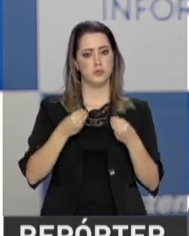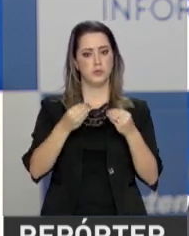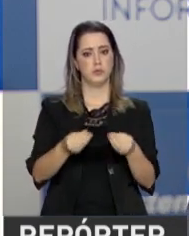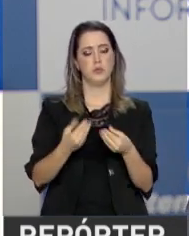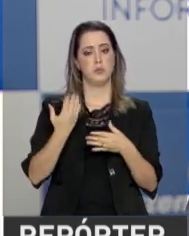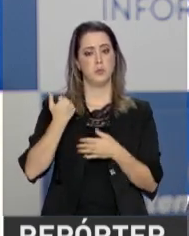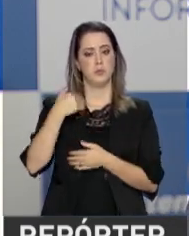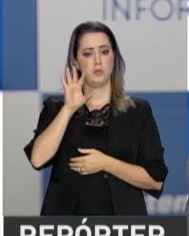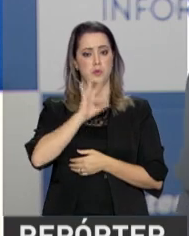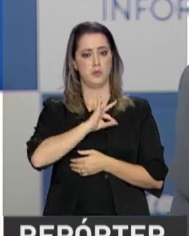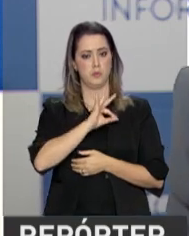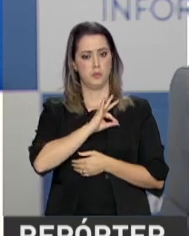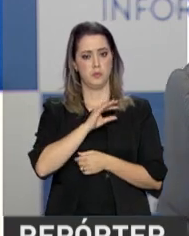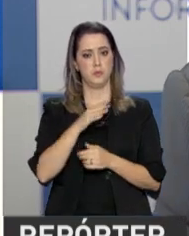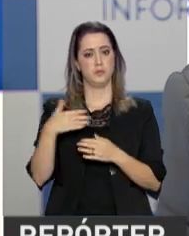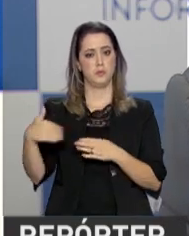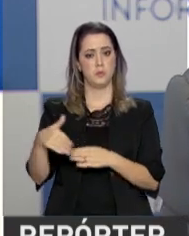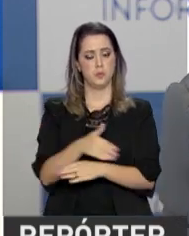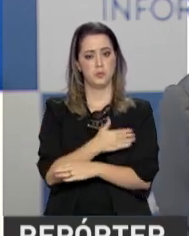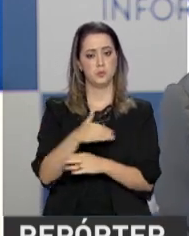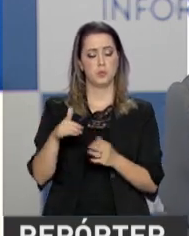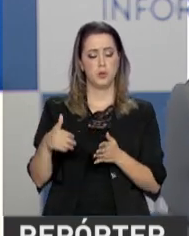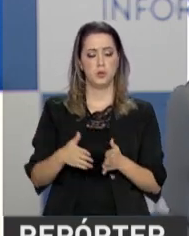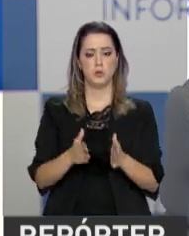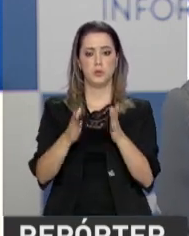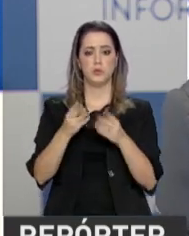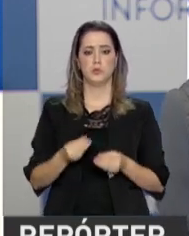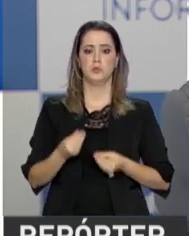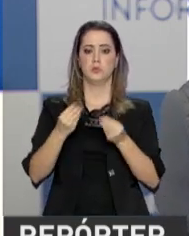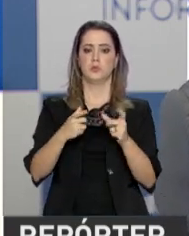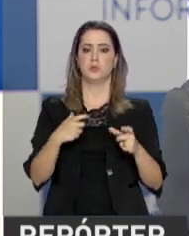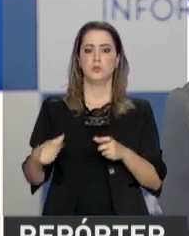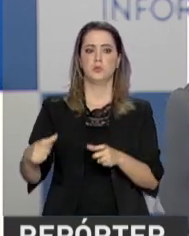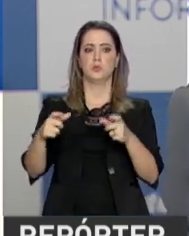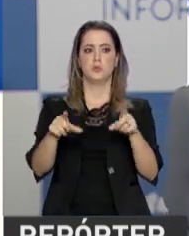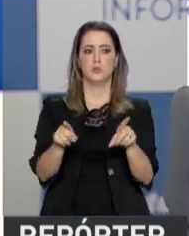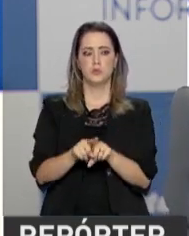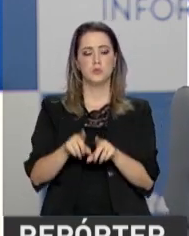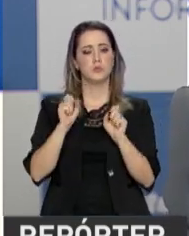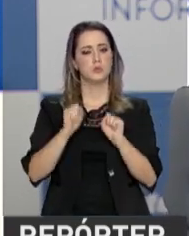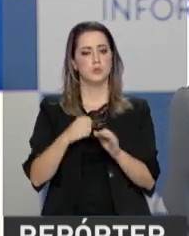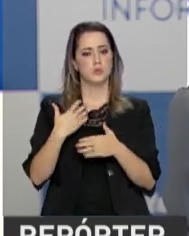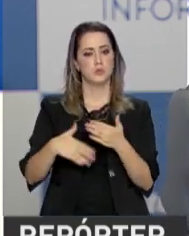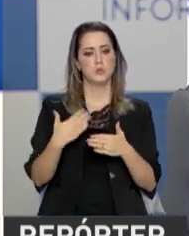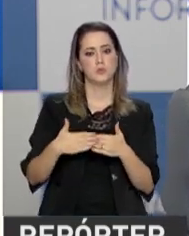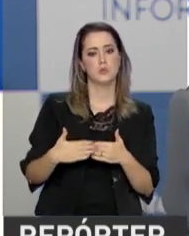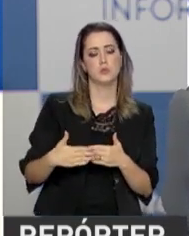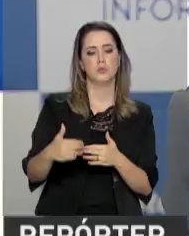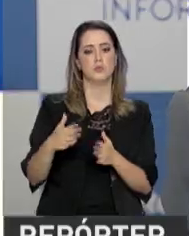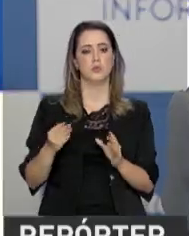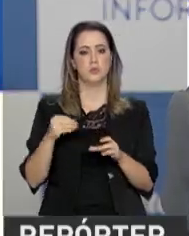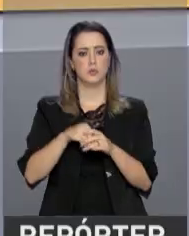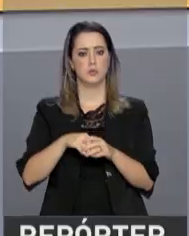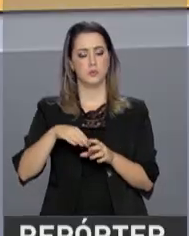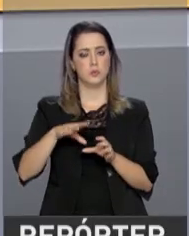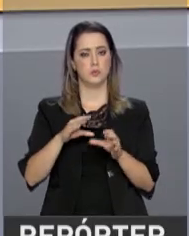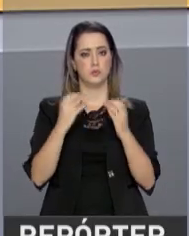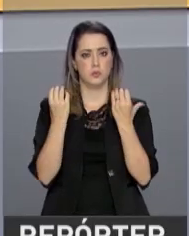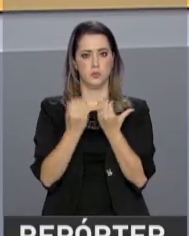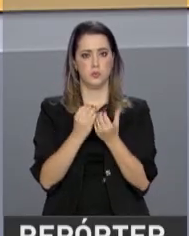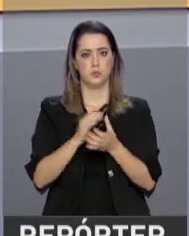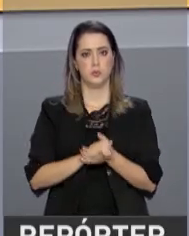mais policiamento para juju e colocar grupamento dos destacamentos que vão permanecer dentro da comunidade